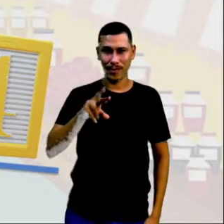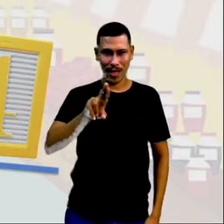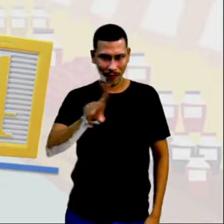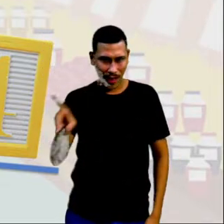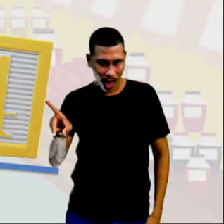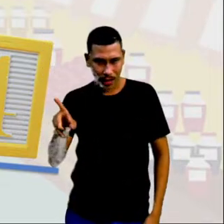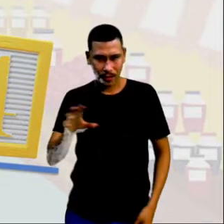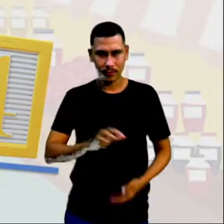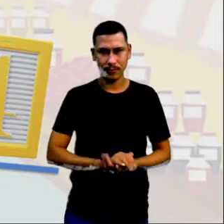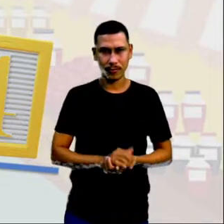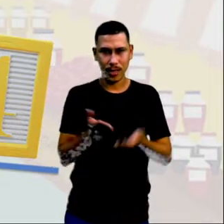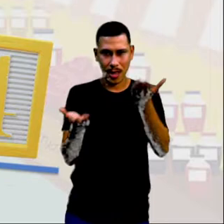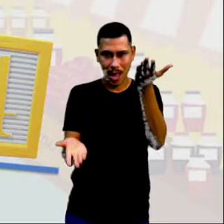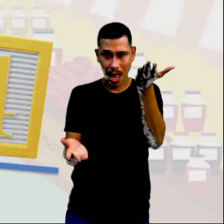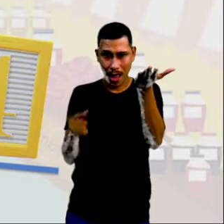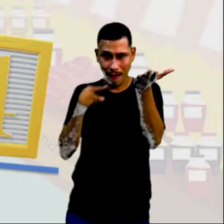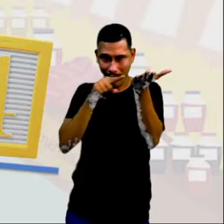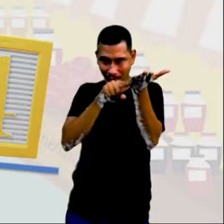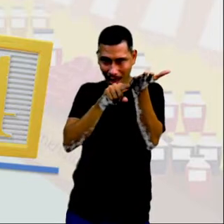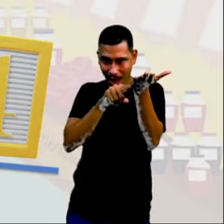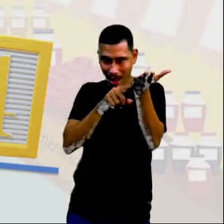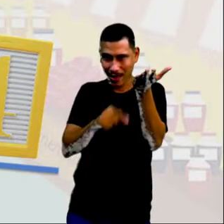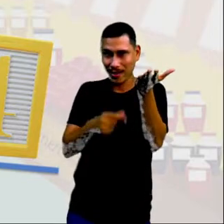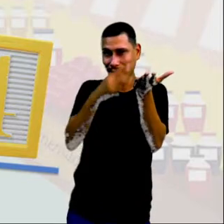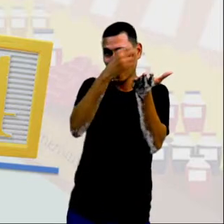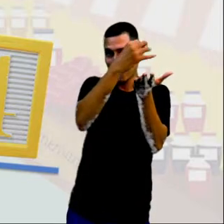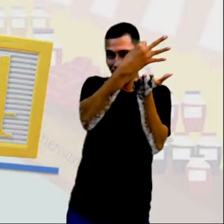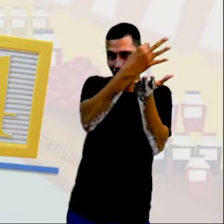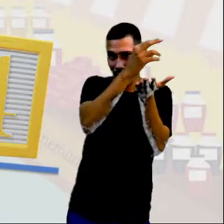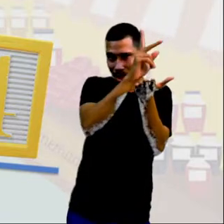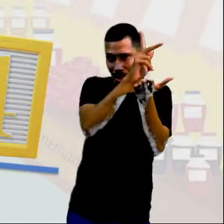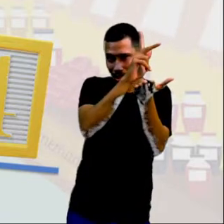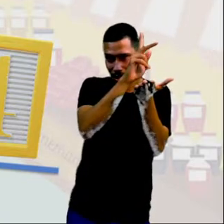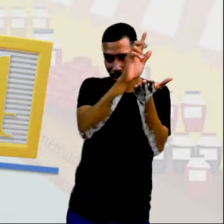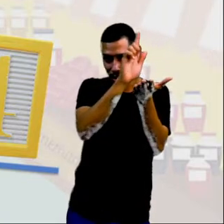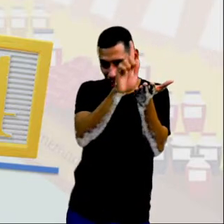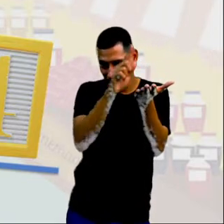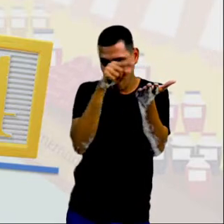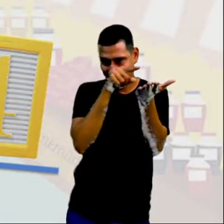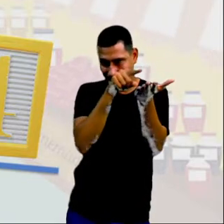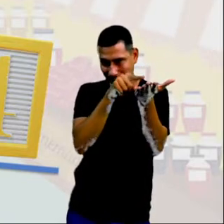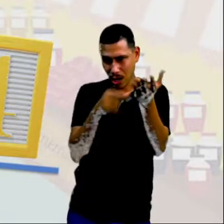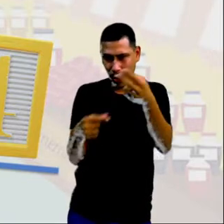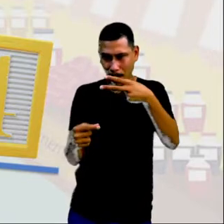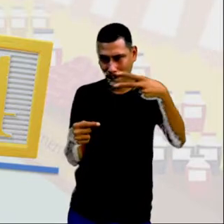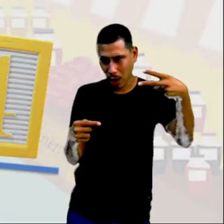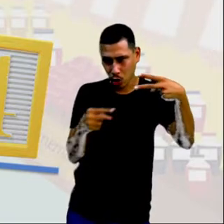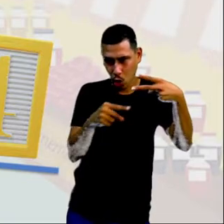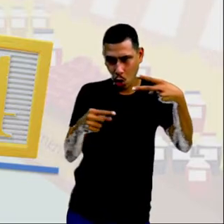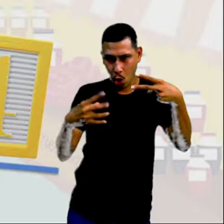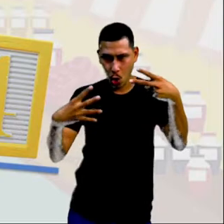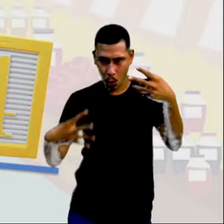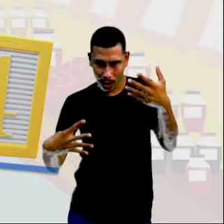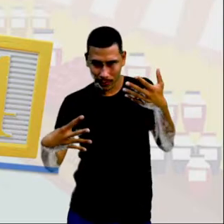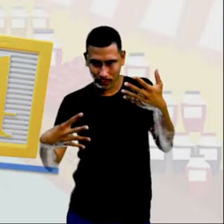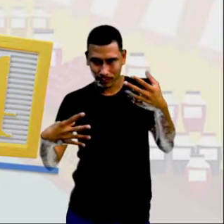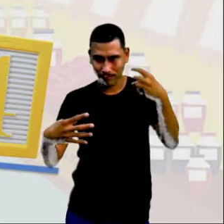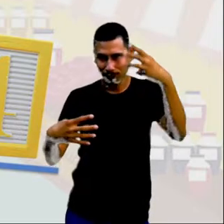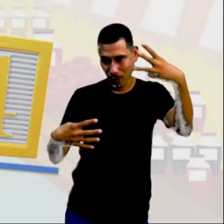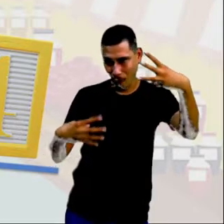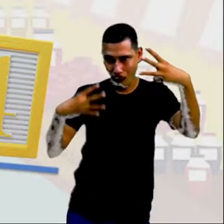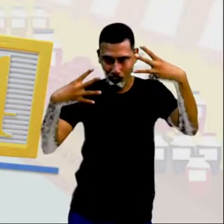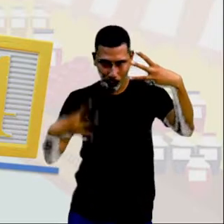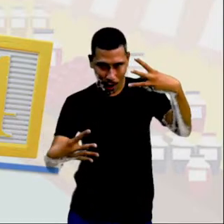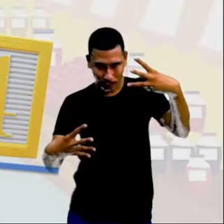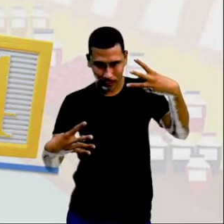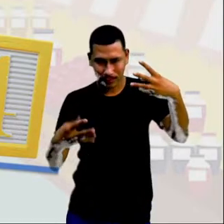3, no caso, é menor que o 4. Tudo bem? Vamos usar mais um bloco. E eu tenho